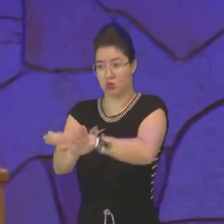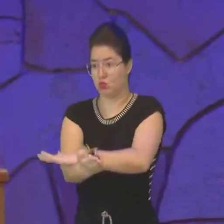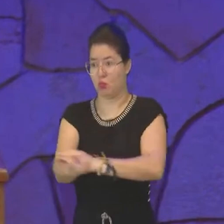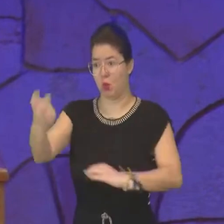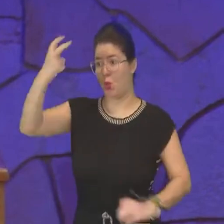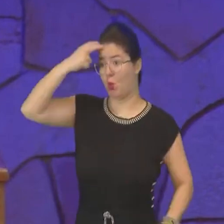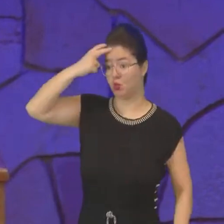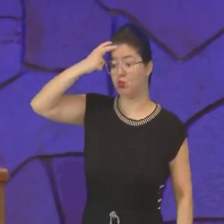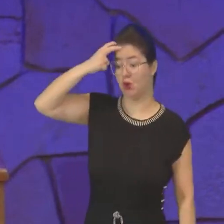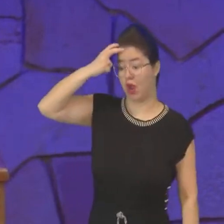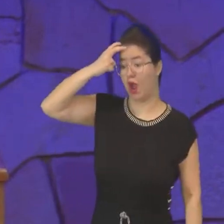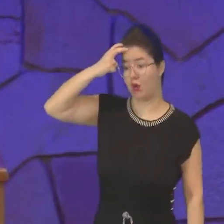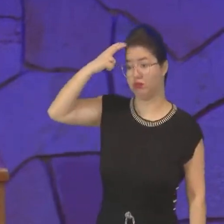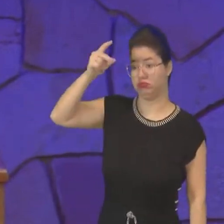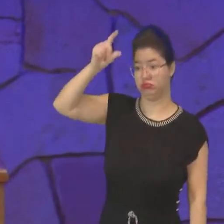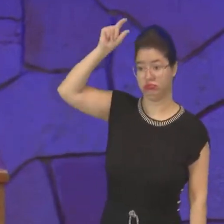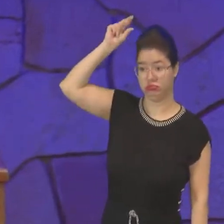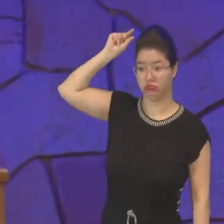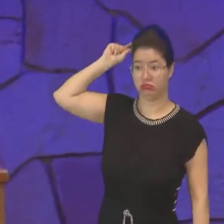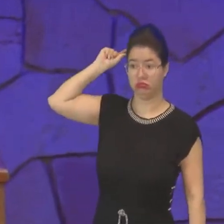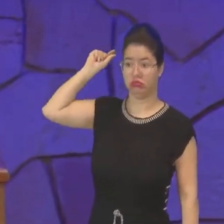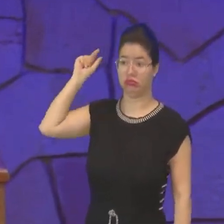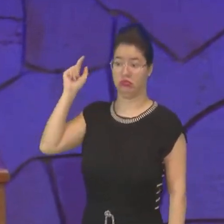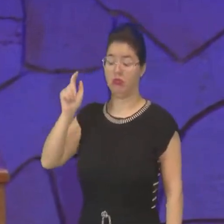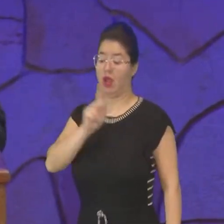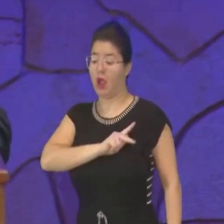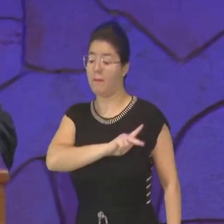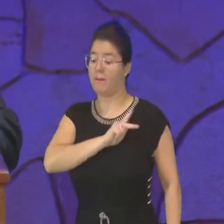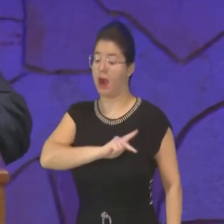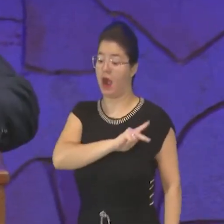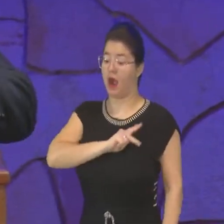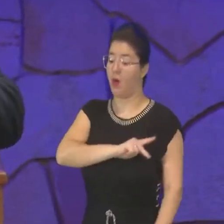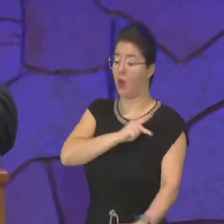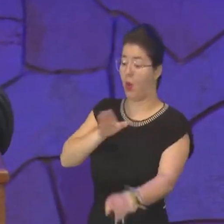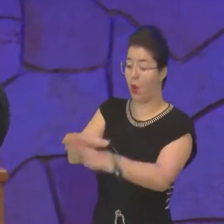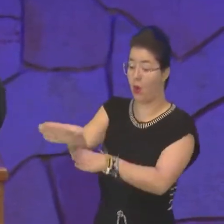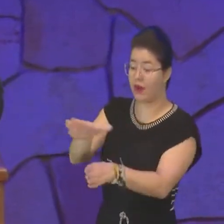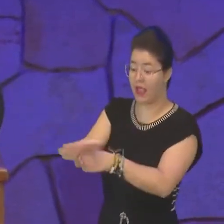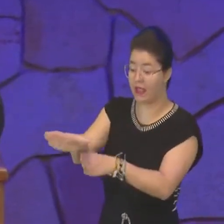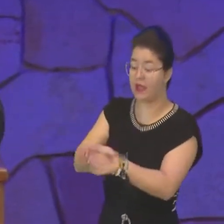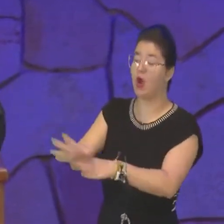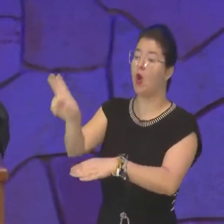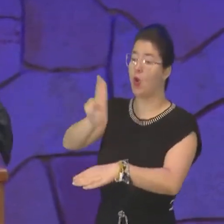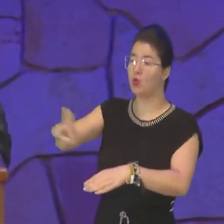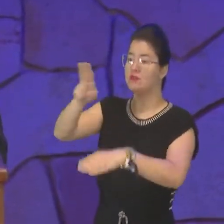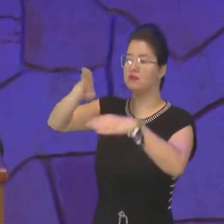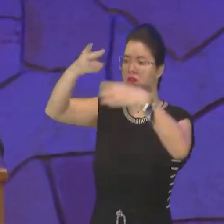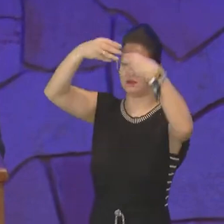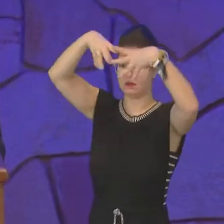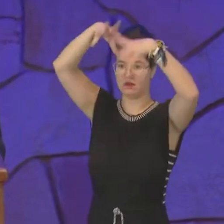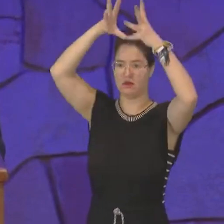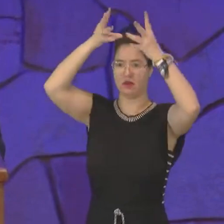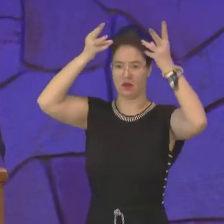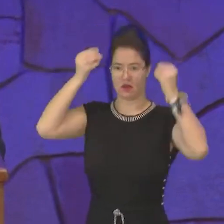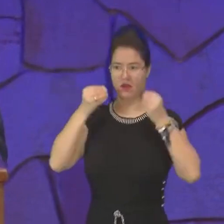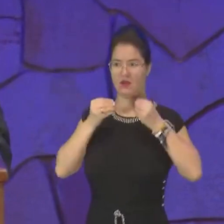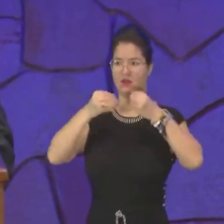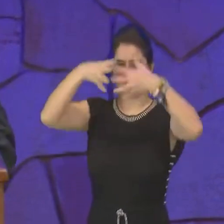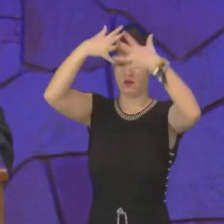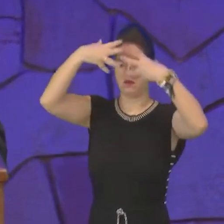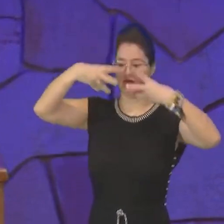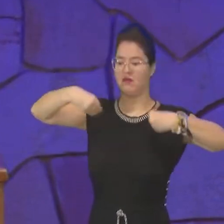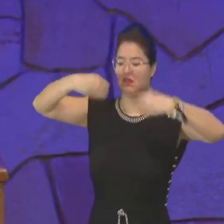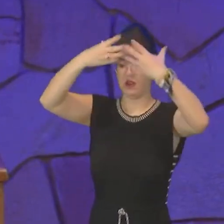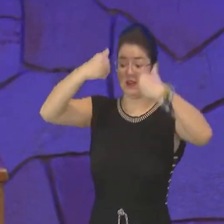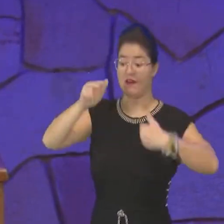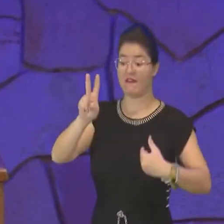cultural que naquela época Paulo então orienta as mulheres que usassem um véu para diferenciá-las